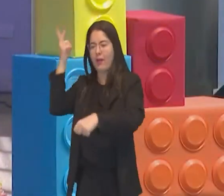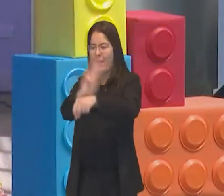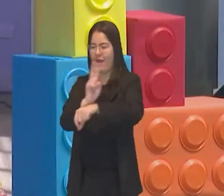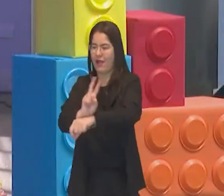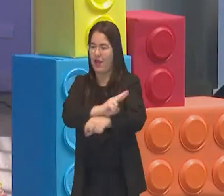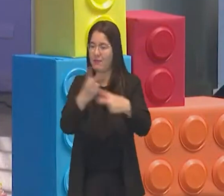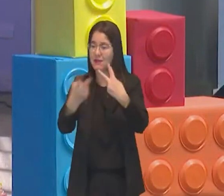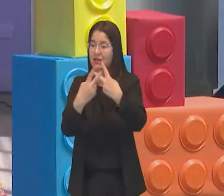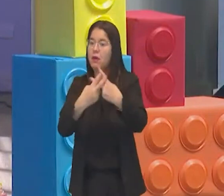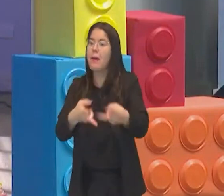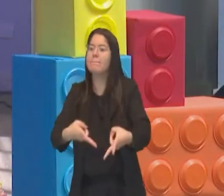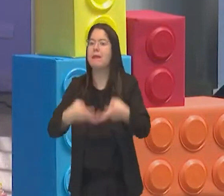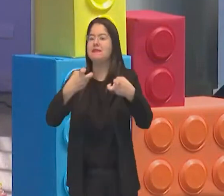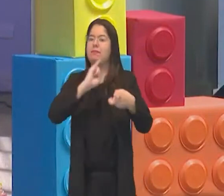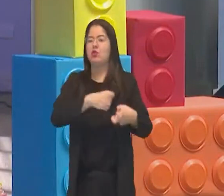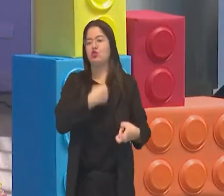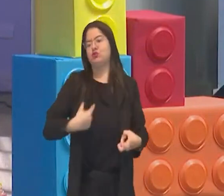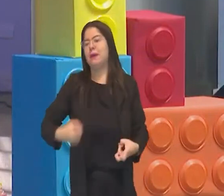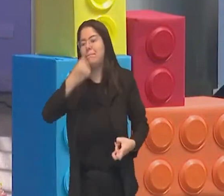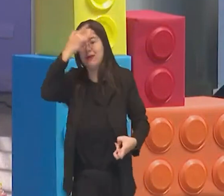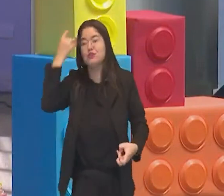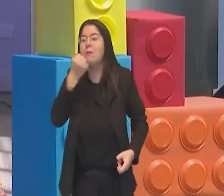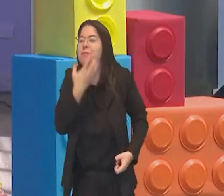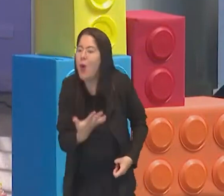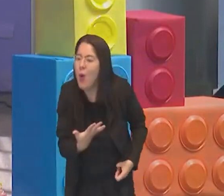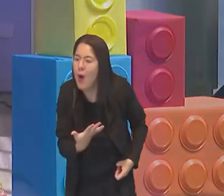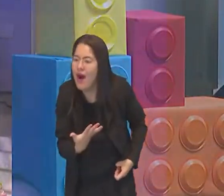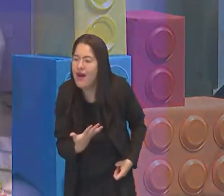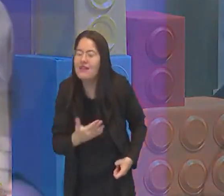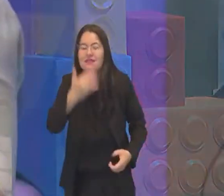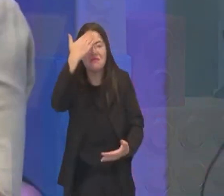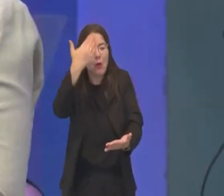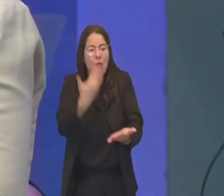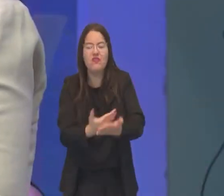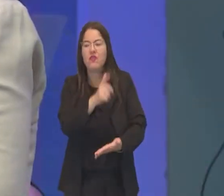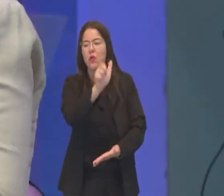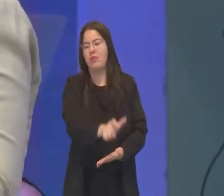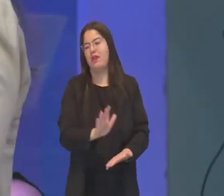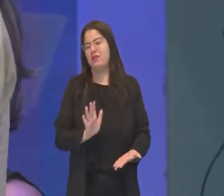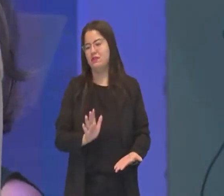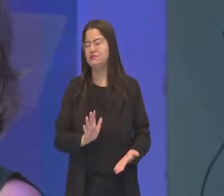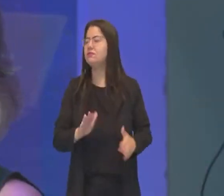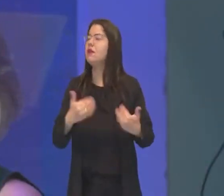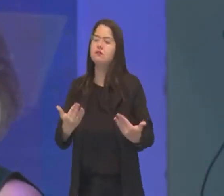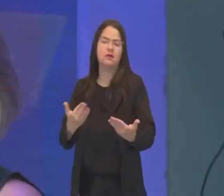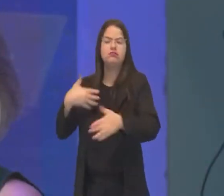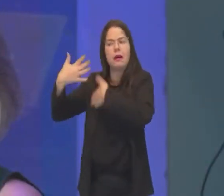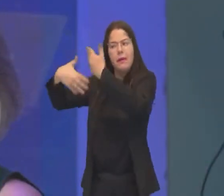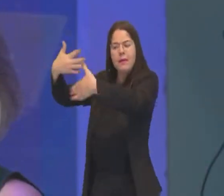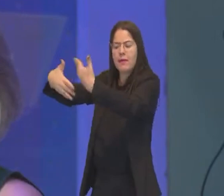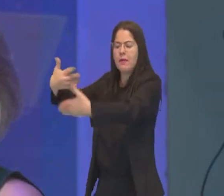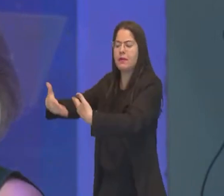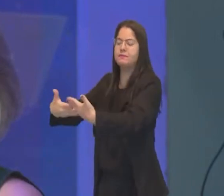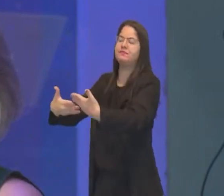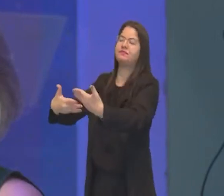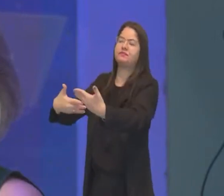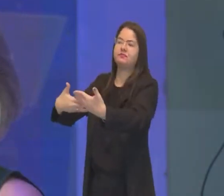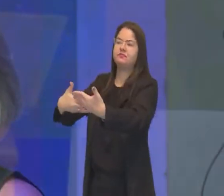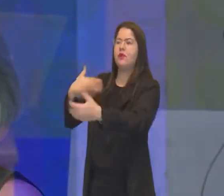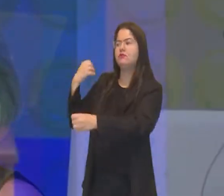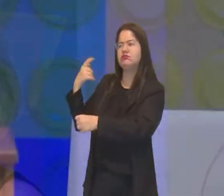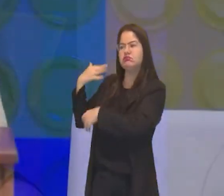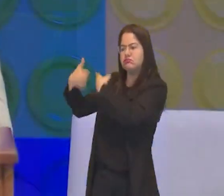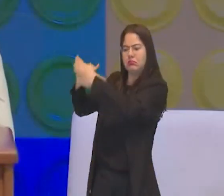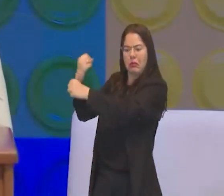que você achar melhor. Eu estou confiando esse cárcere em suas mãos. E assim foi. Passou um